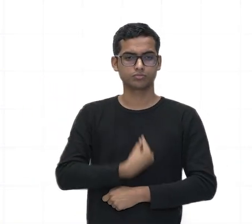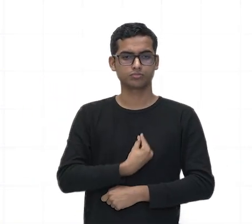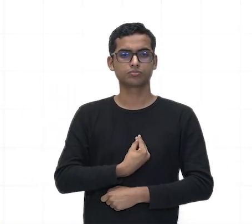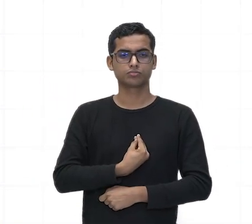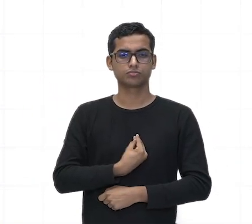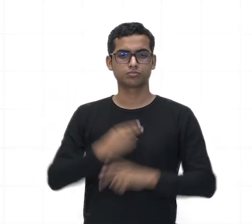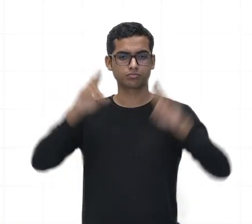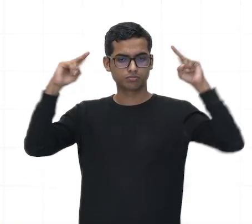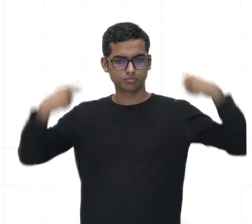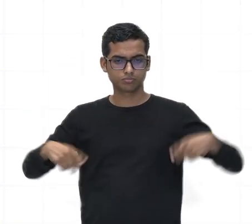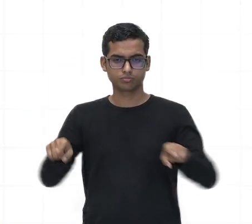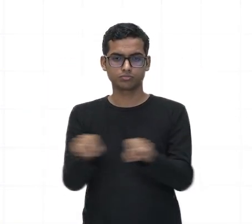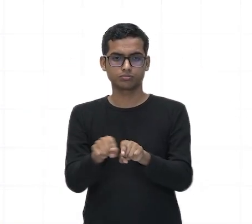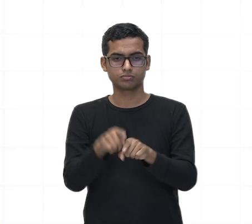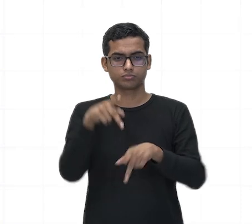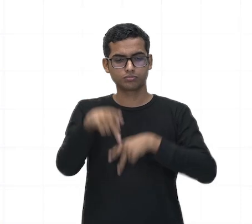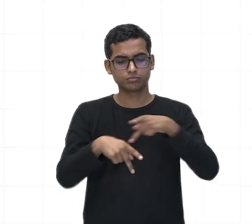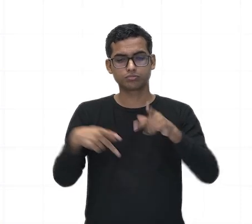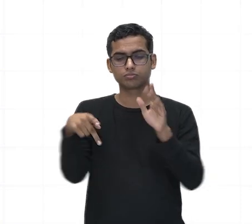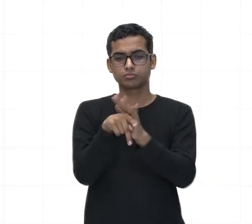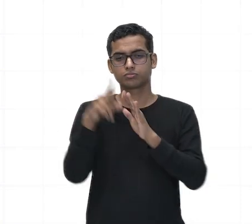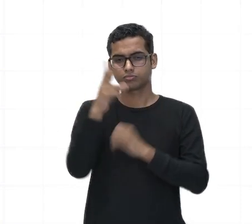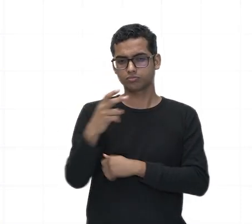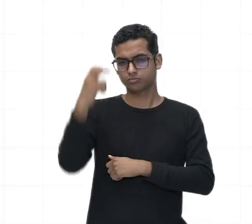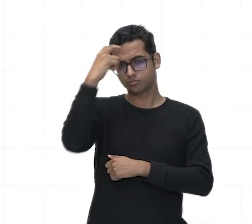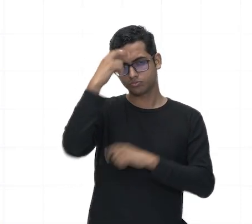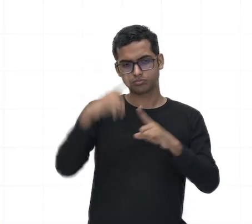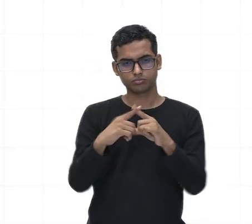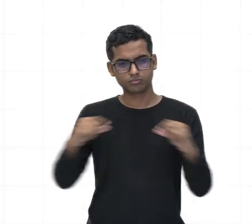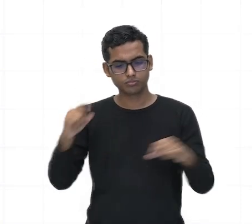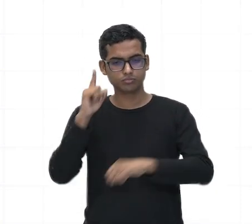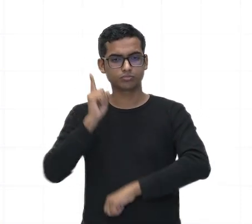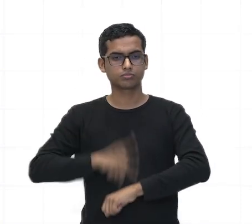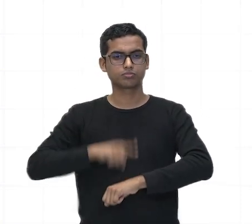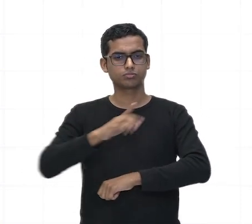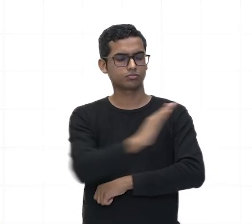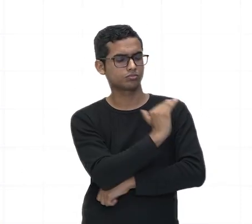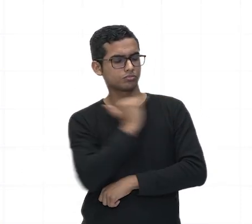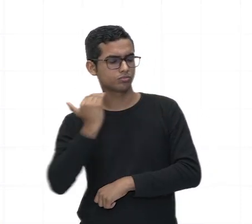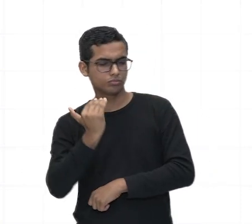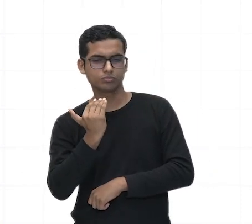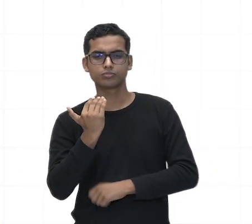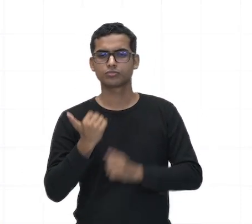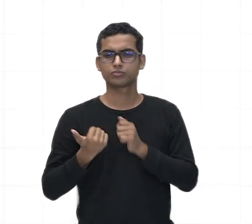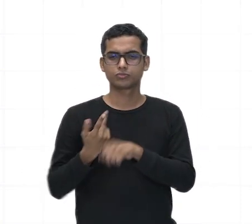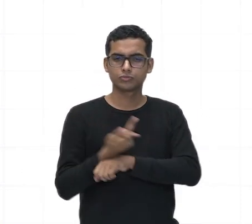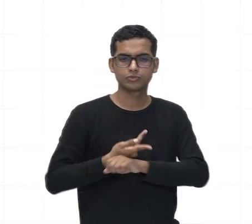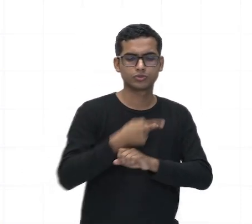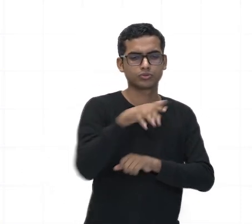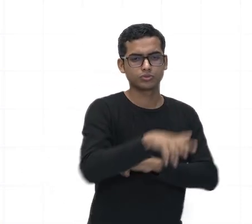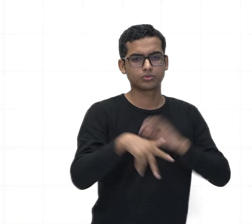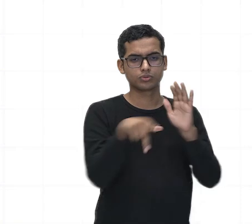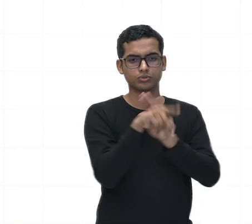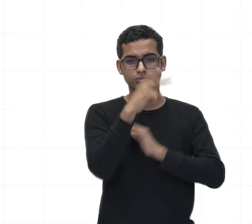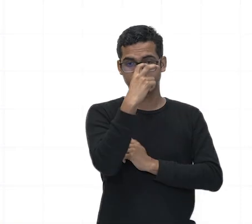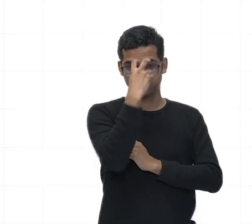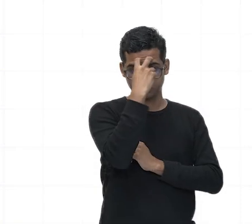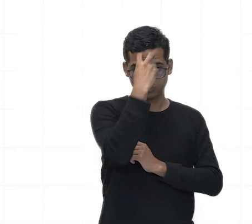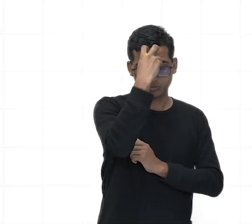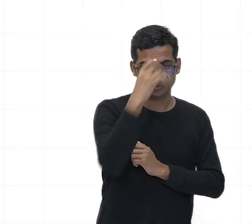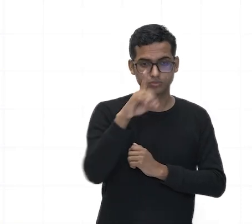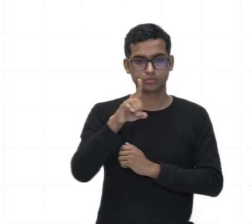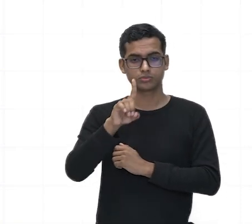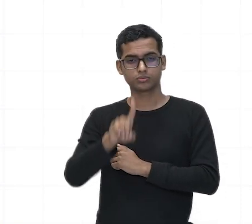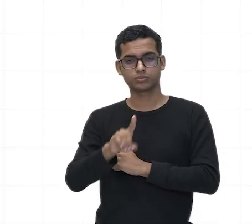Os japoneses recorrem, no momento da morte, do sepultamento, eles recorrem